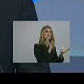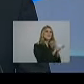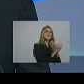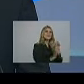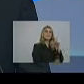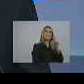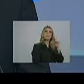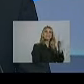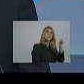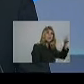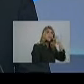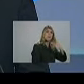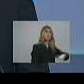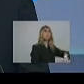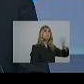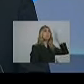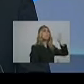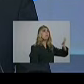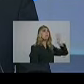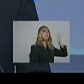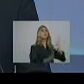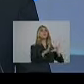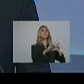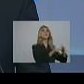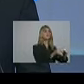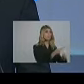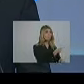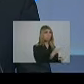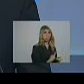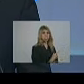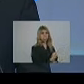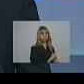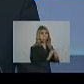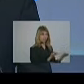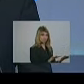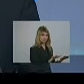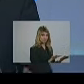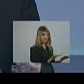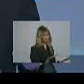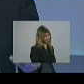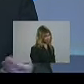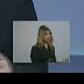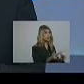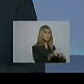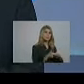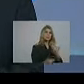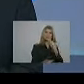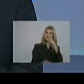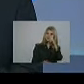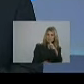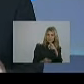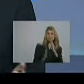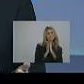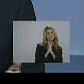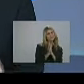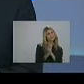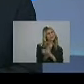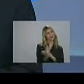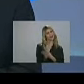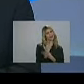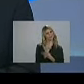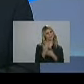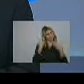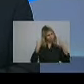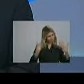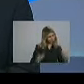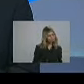Ele também prometia tudo. E deu no que deu. Por isso eu peço a você que nos dê uma chance e nos ajude